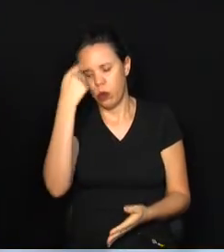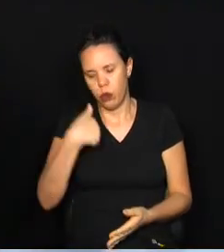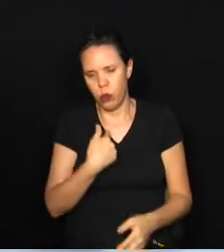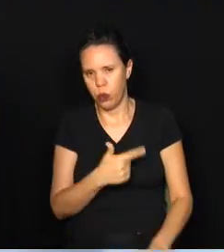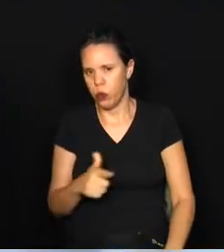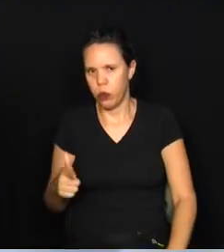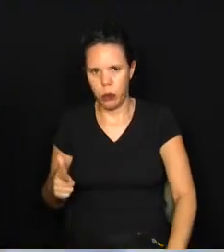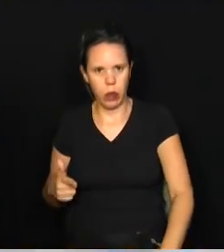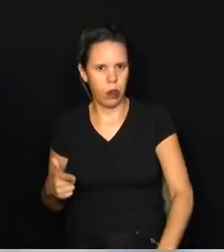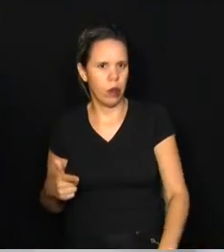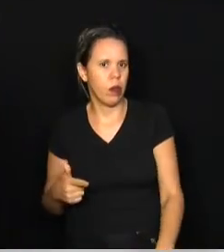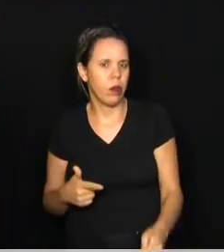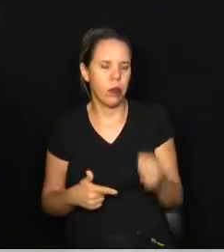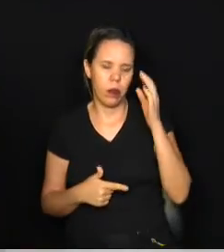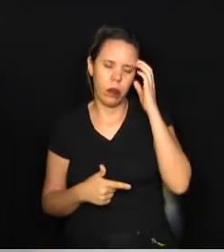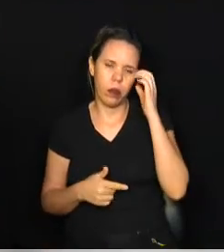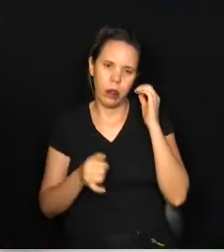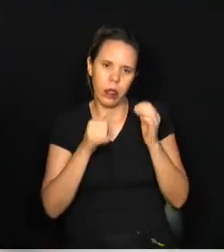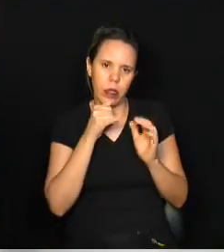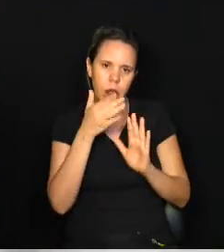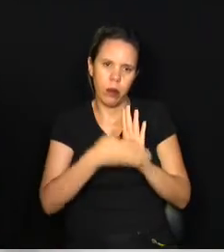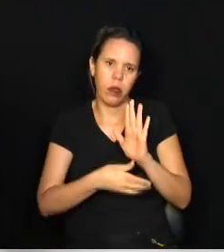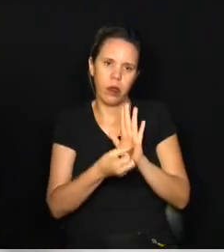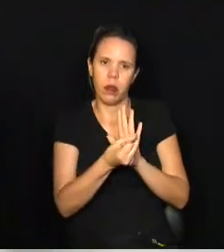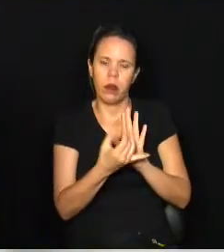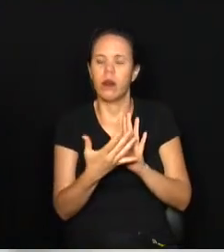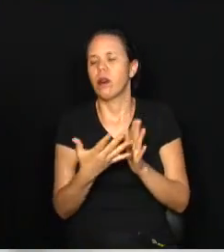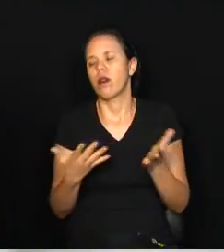lá bem escalonado